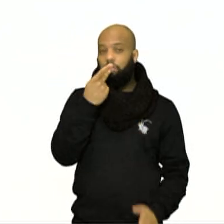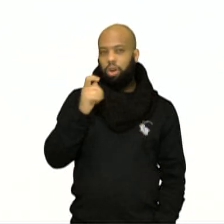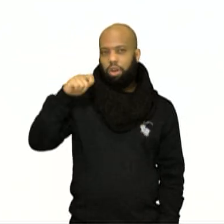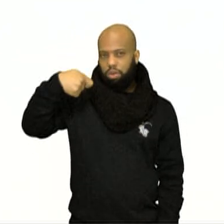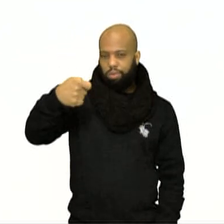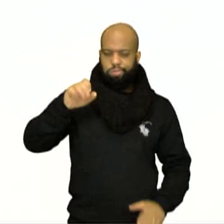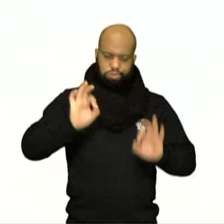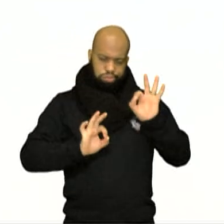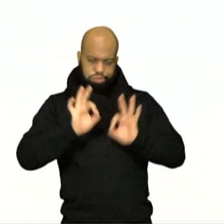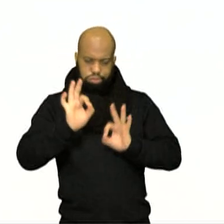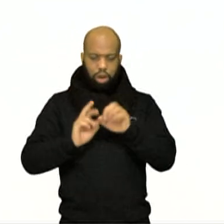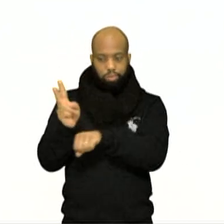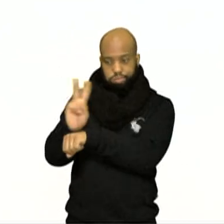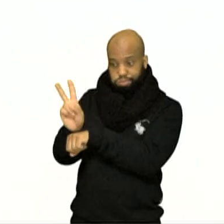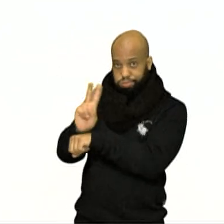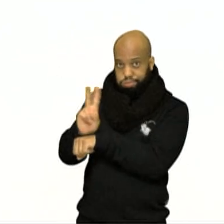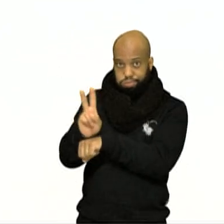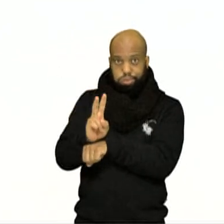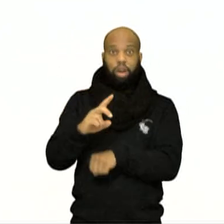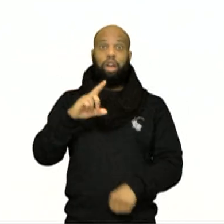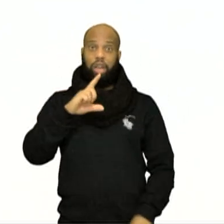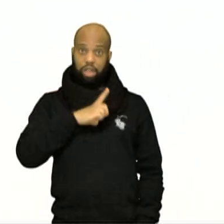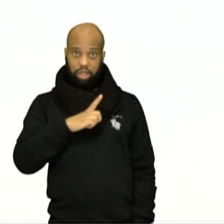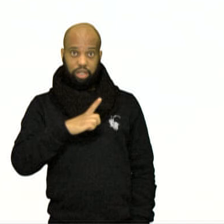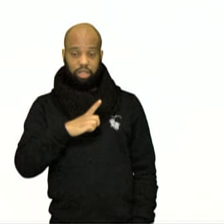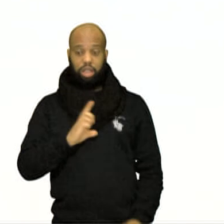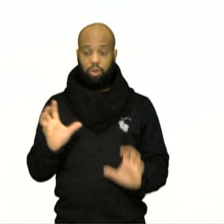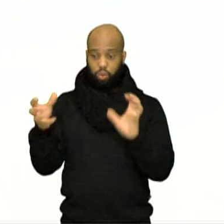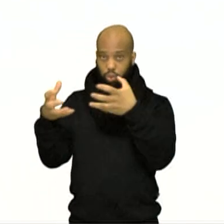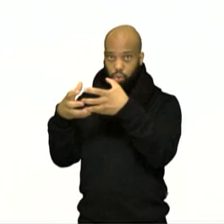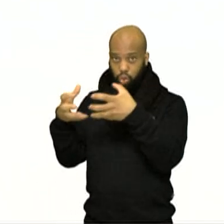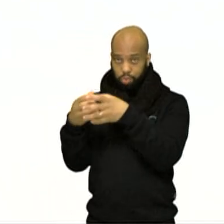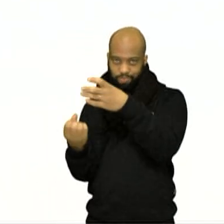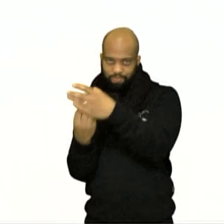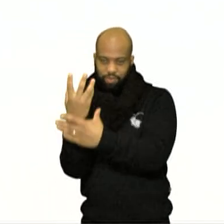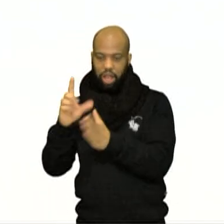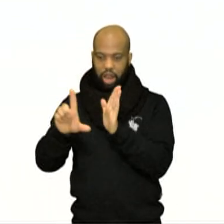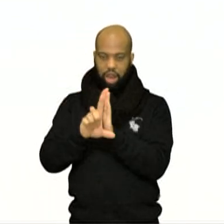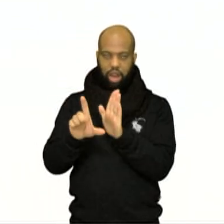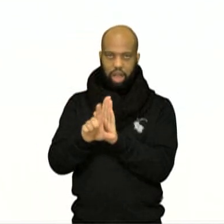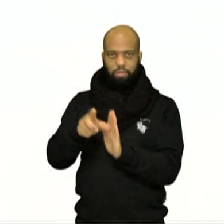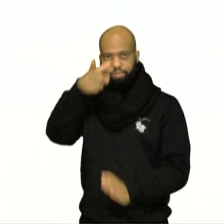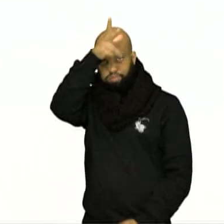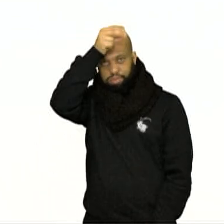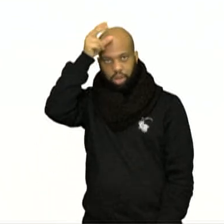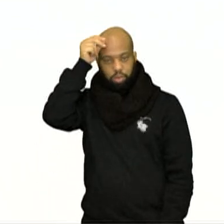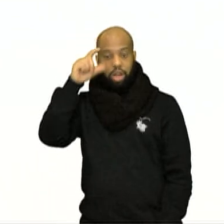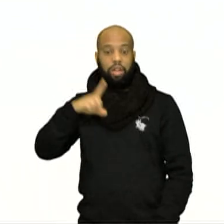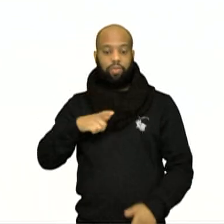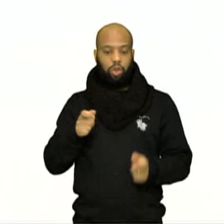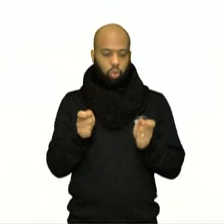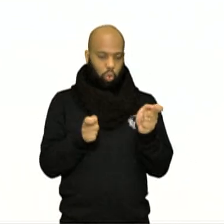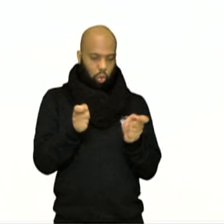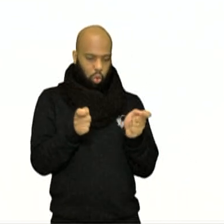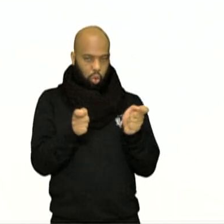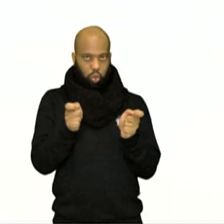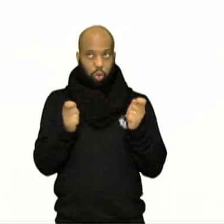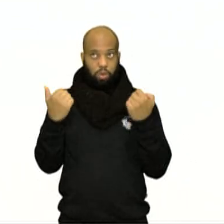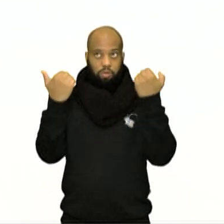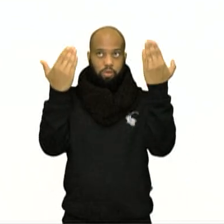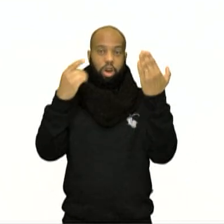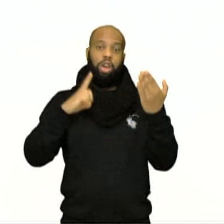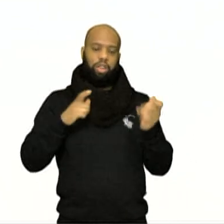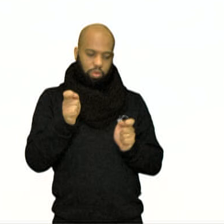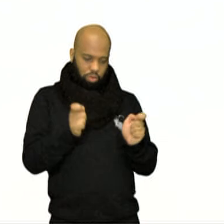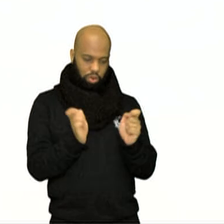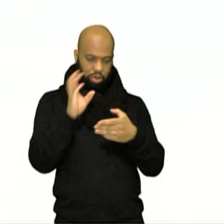fiscalização do município pelo Poder Legislativo Municipal mediante controle externo e pelos sistemas de controle interno